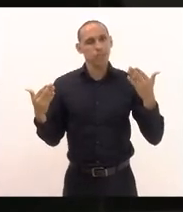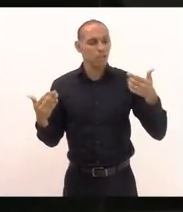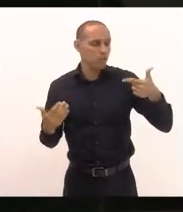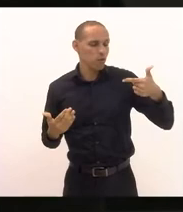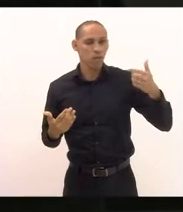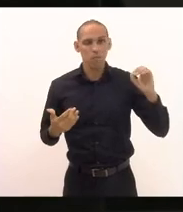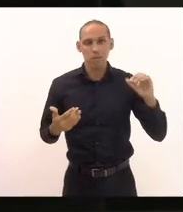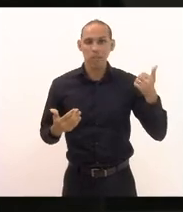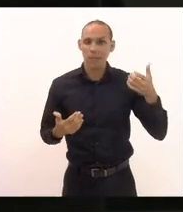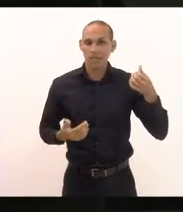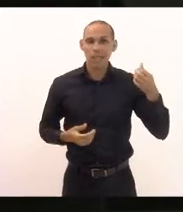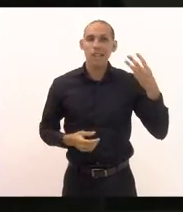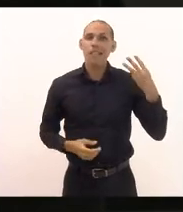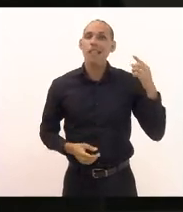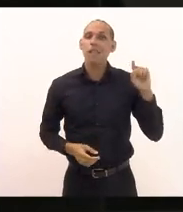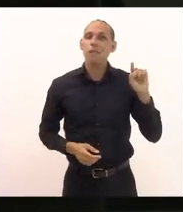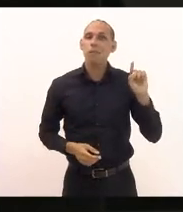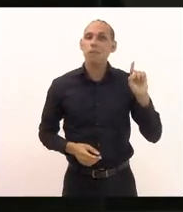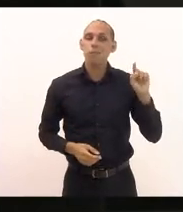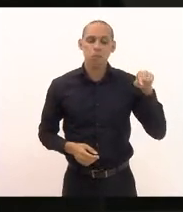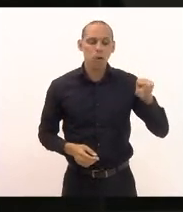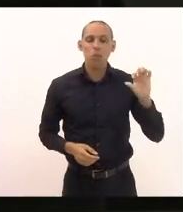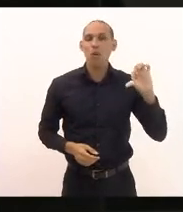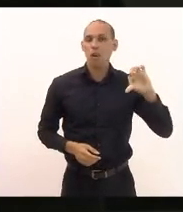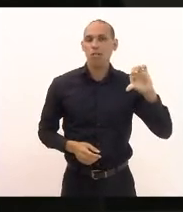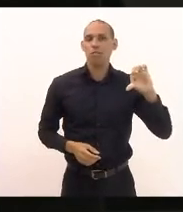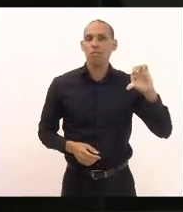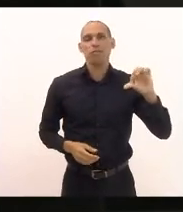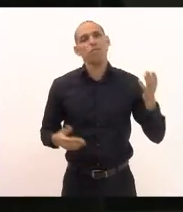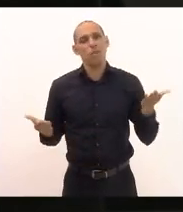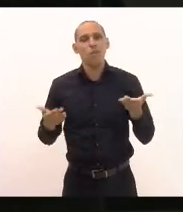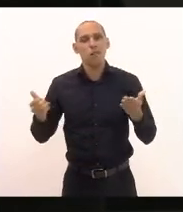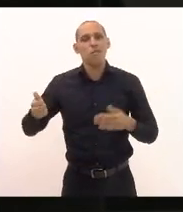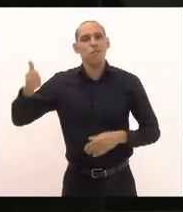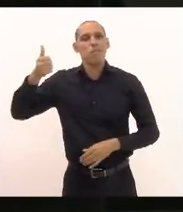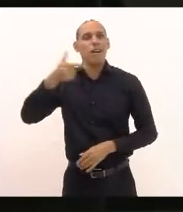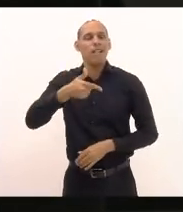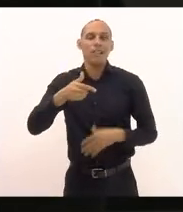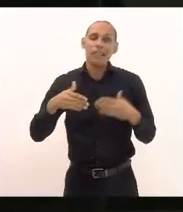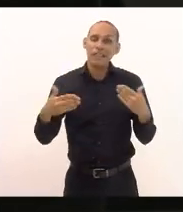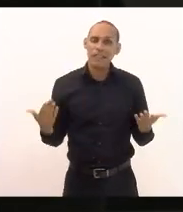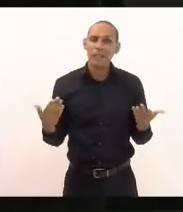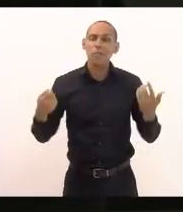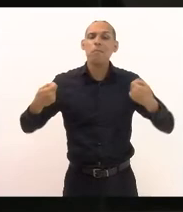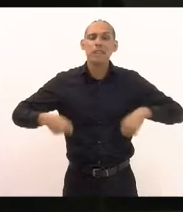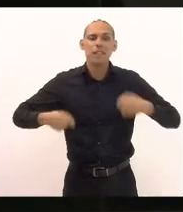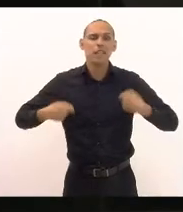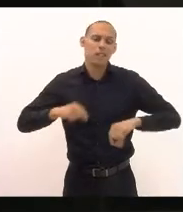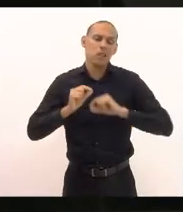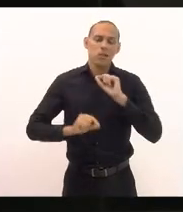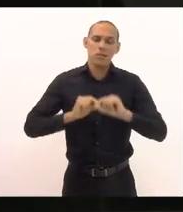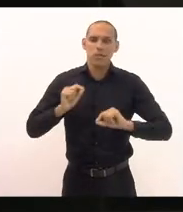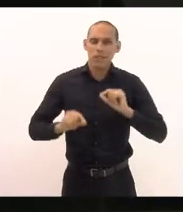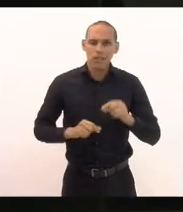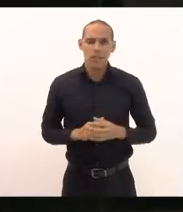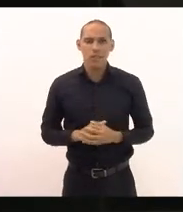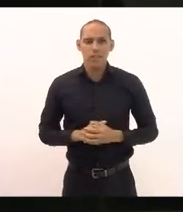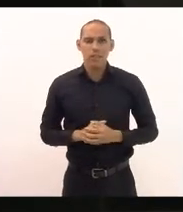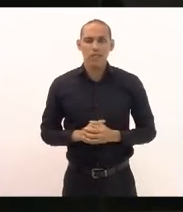31,9% de candidaturas. Logo, mais do que nunca, é preciso garantir não só